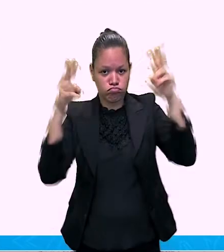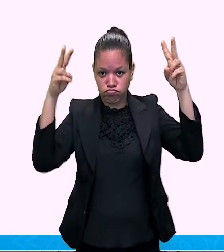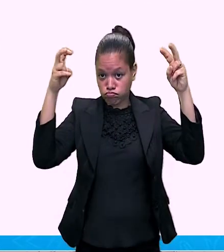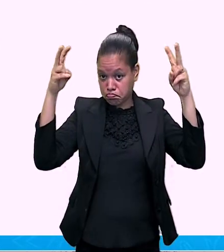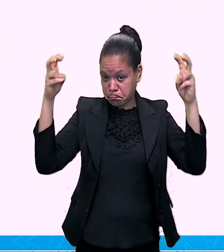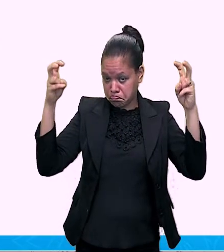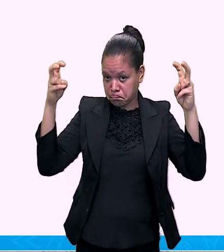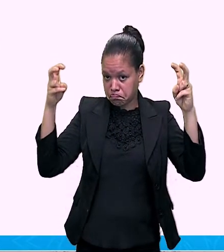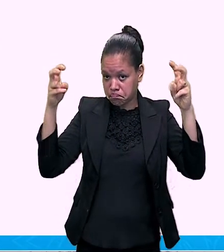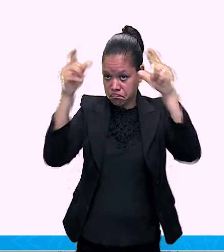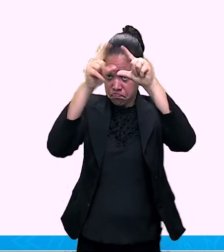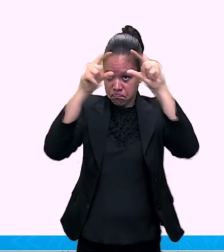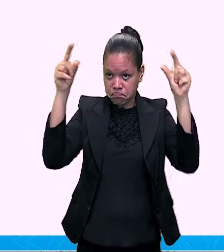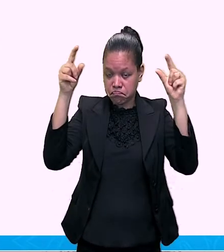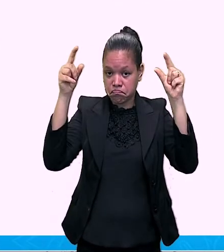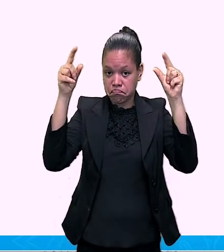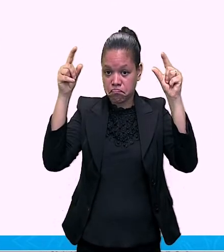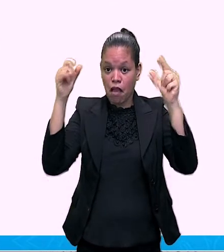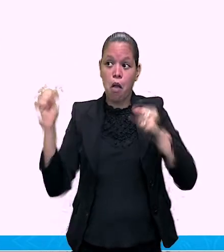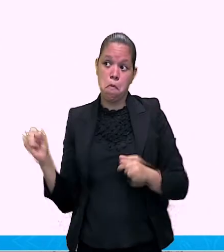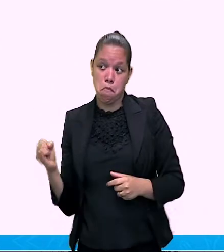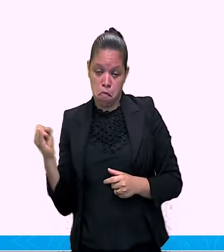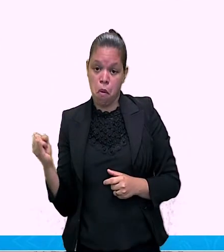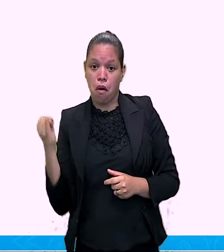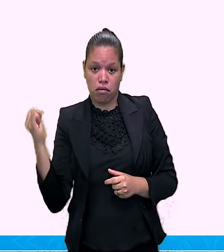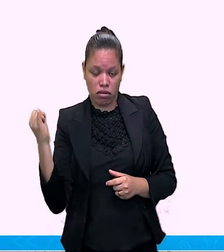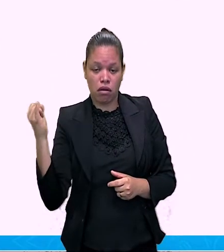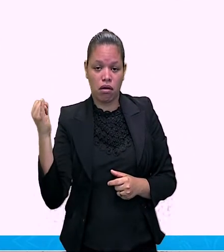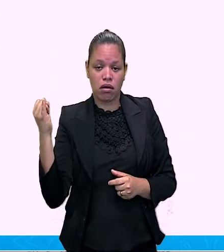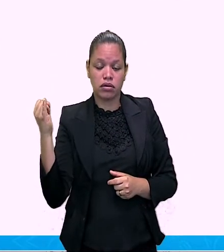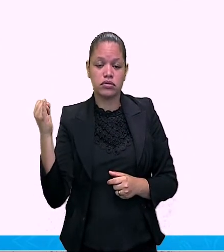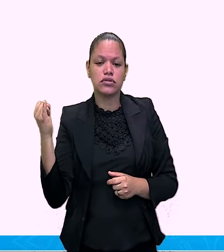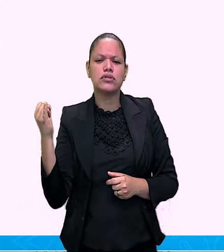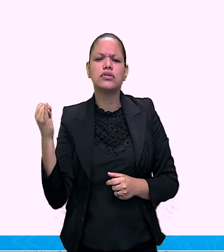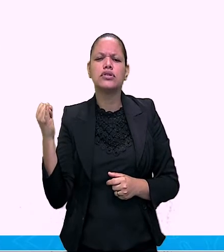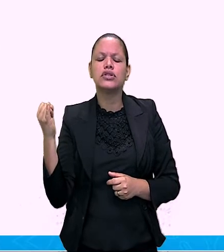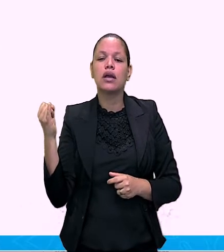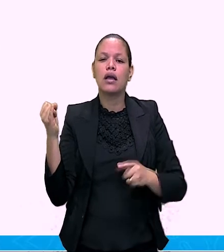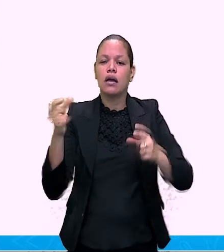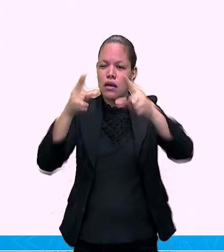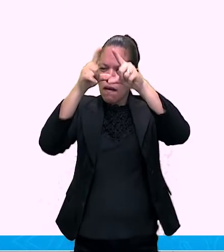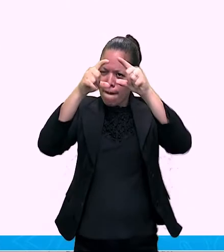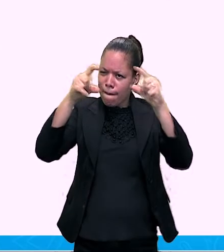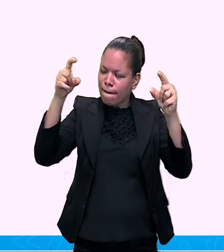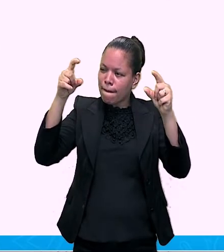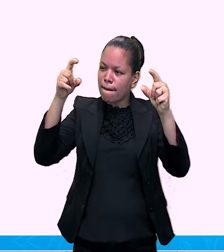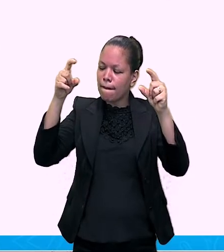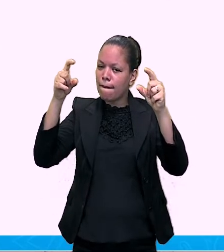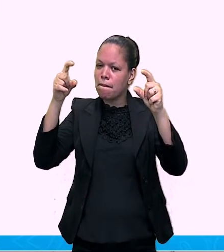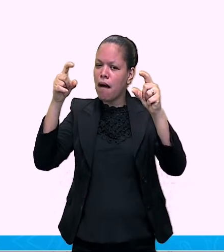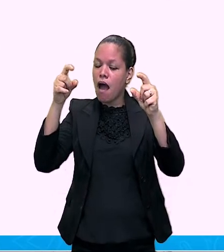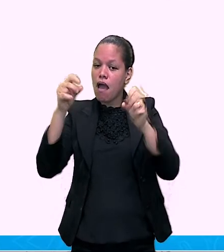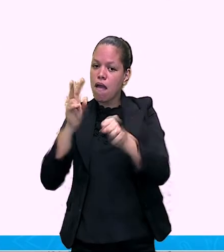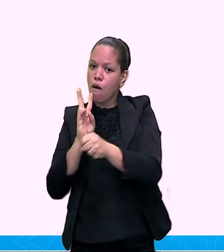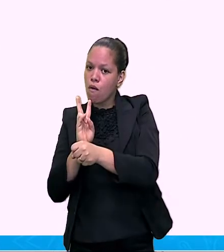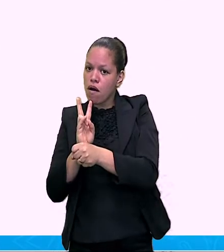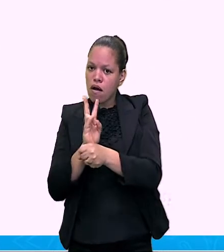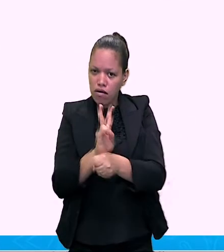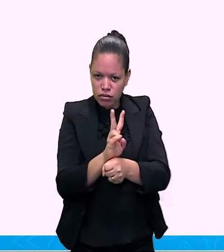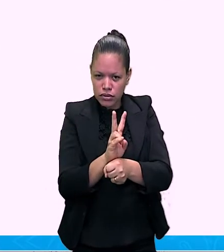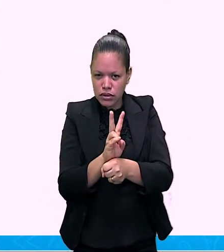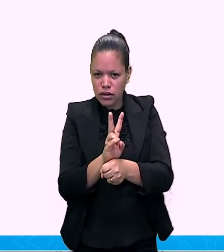mais abrangente, e o secundário, que é uma espécie de título, de subtítulo, e também